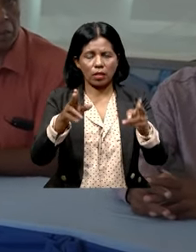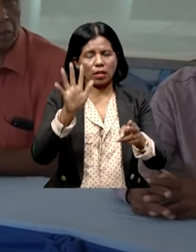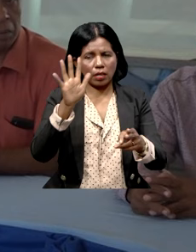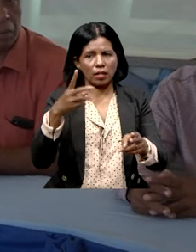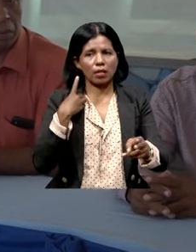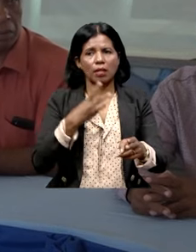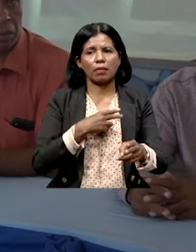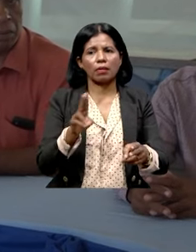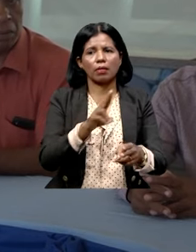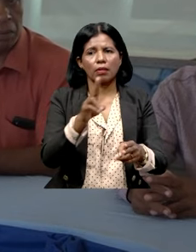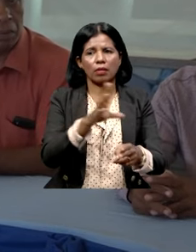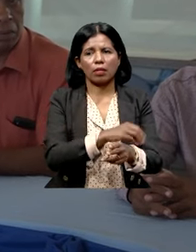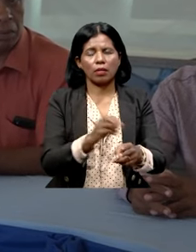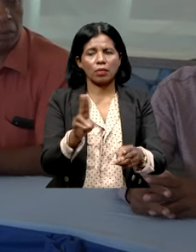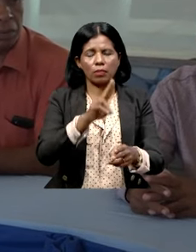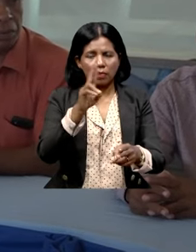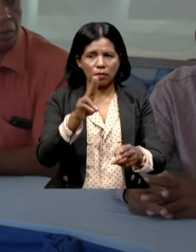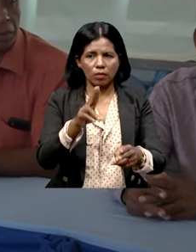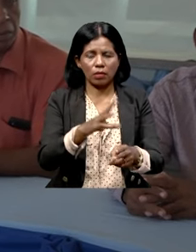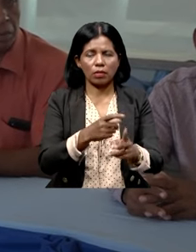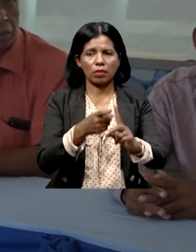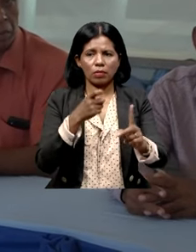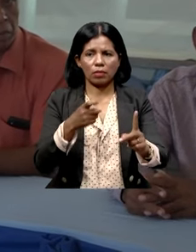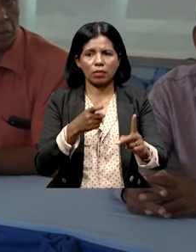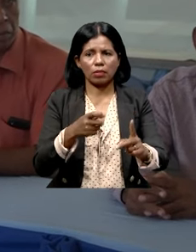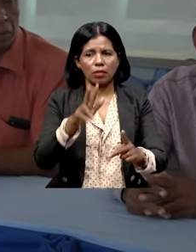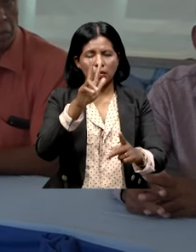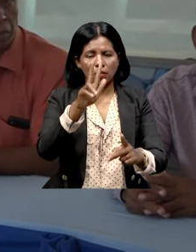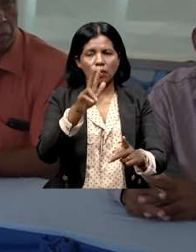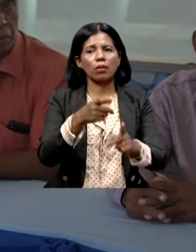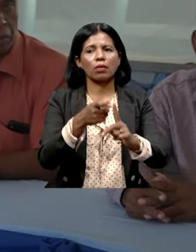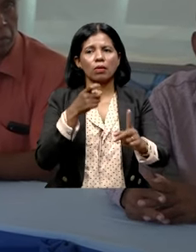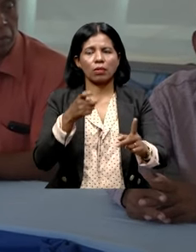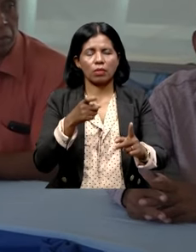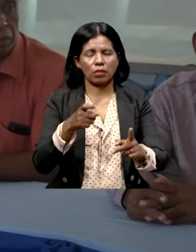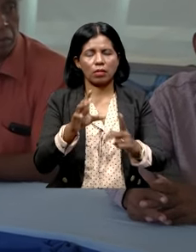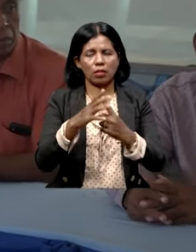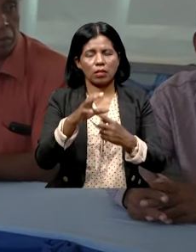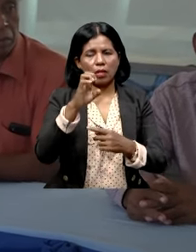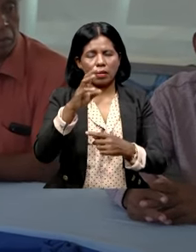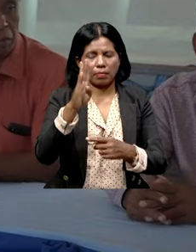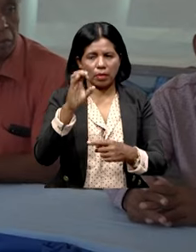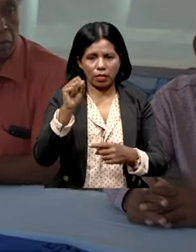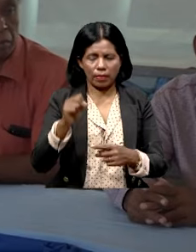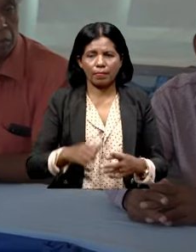divide a sala, iremos para sala rua, não a mim, se usa a mão, sala, você. Sala todo o terceiro ciclo, deve ser 4 de setembro.